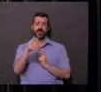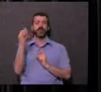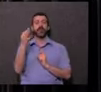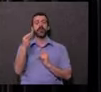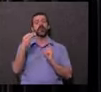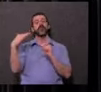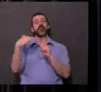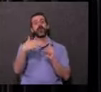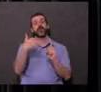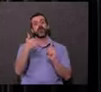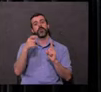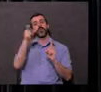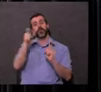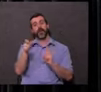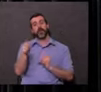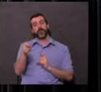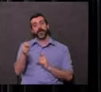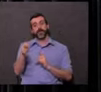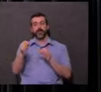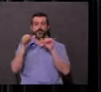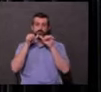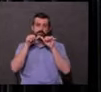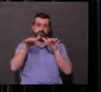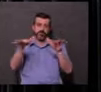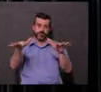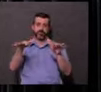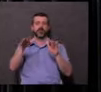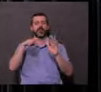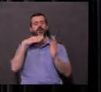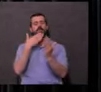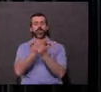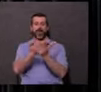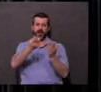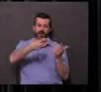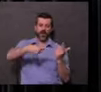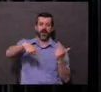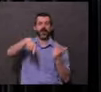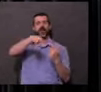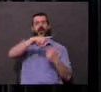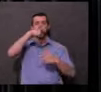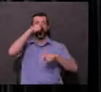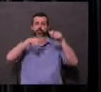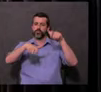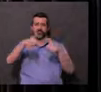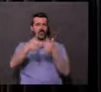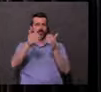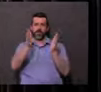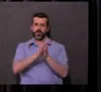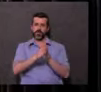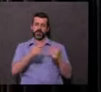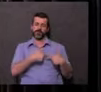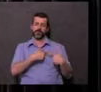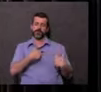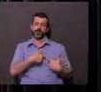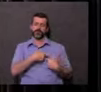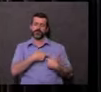11 apóstolos a todo o povo e que provocou profunda consternação no coração de todos pelo facto